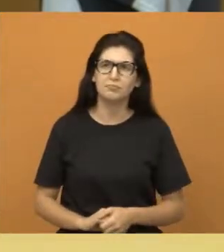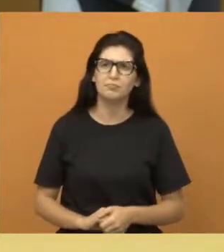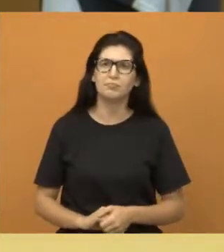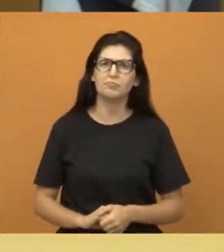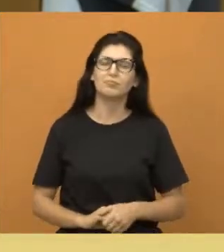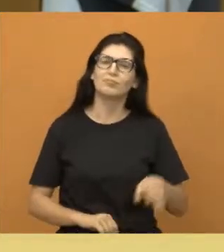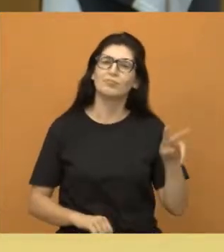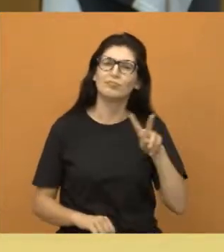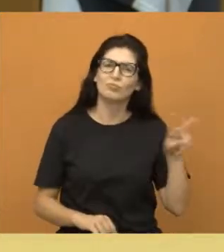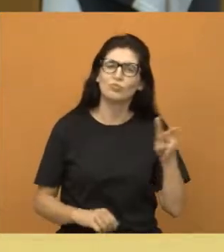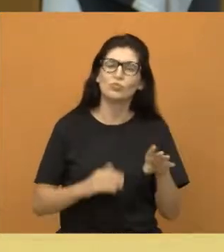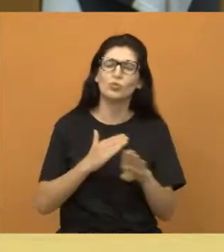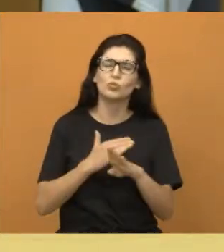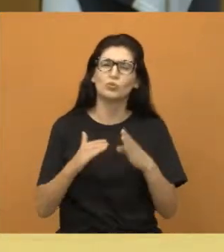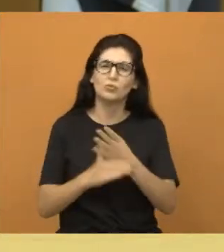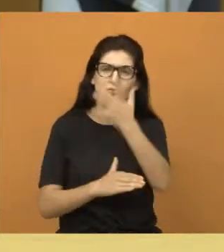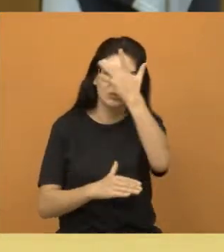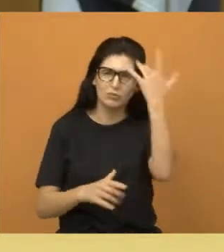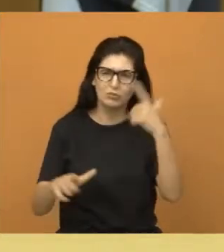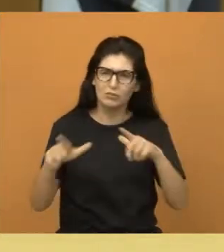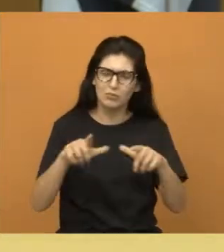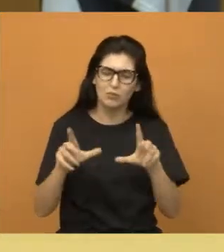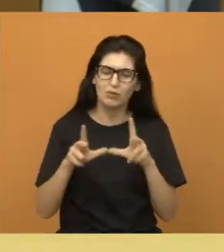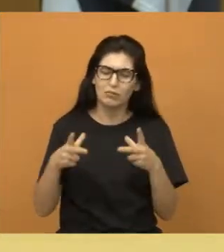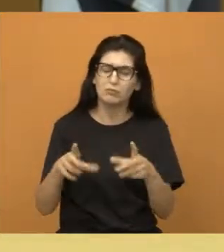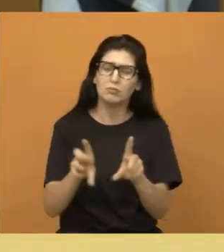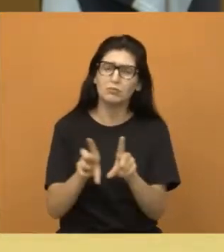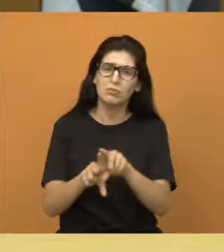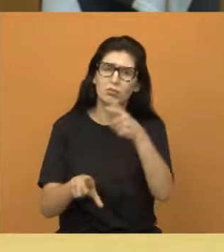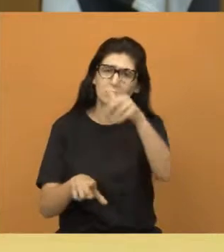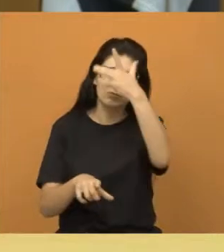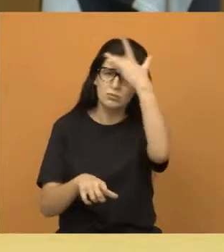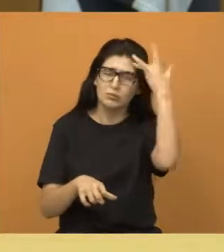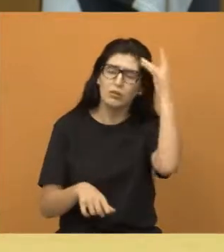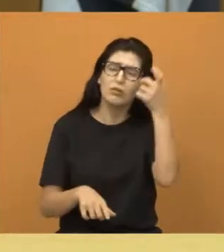nobres vereadores, você que nos acompanha pela TV Câmara,